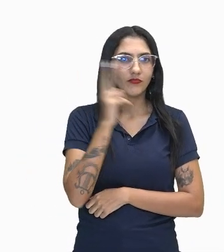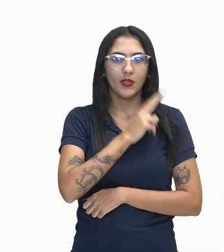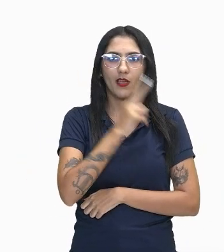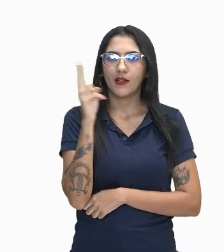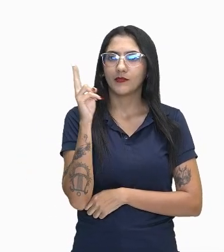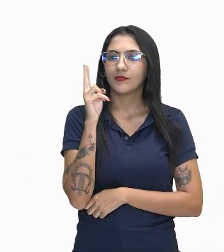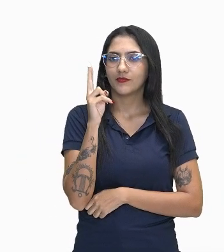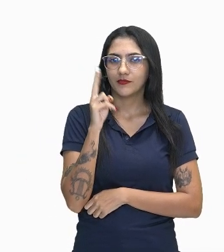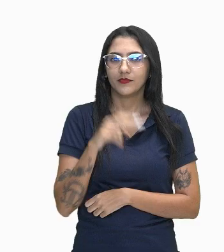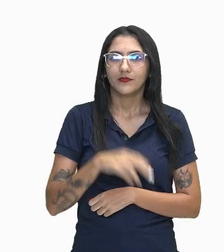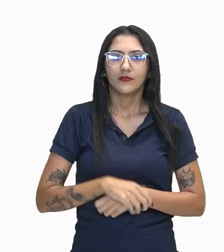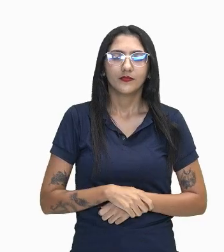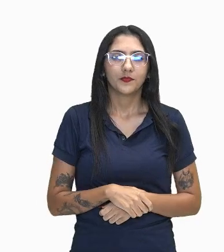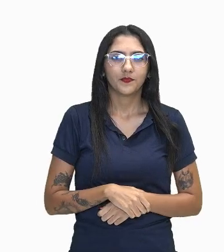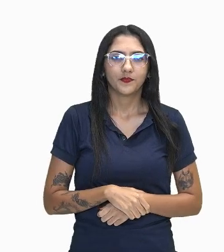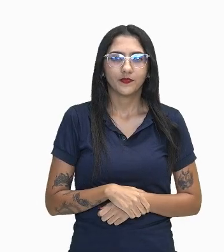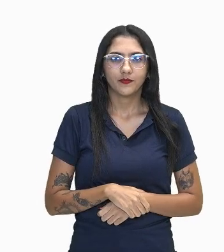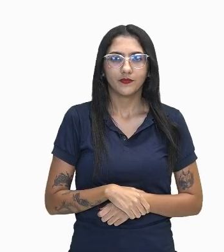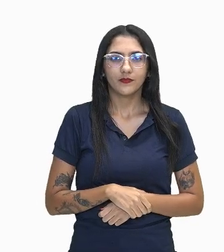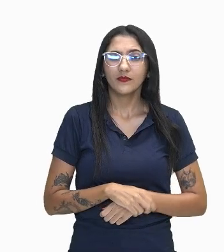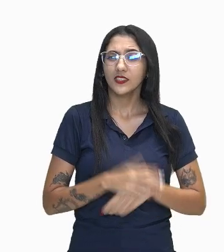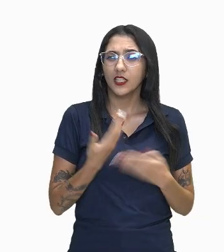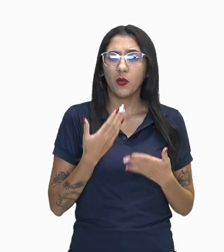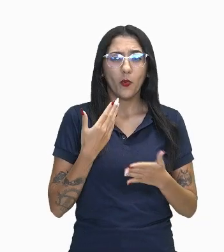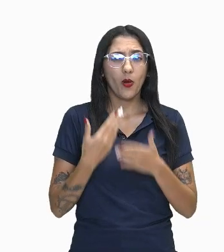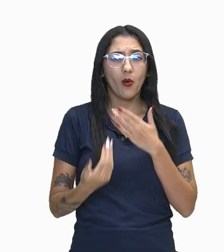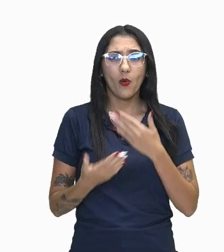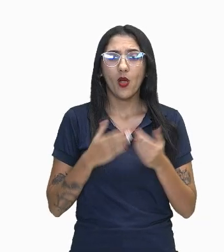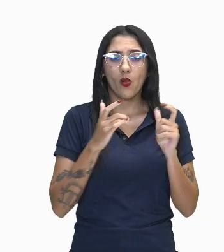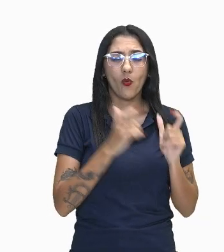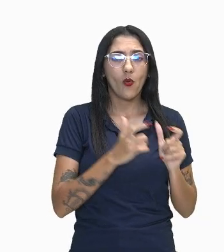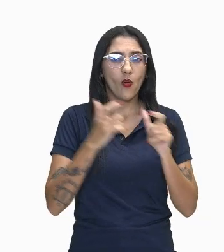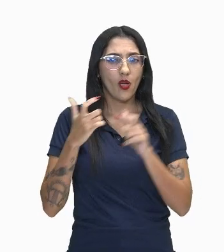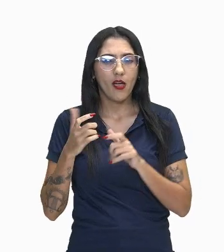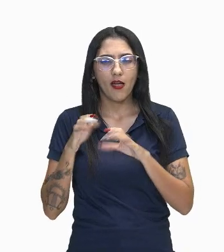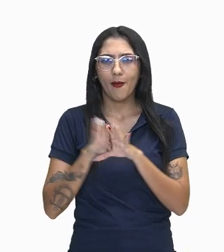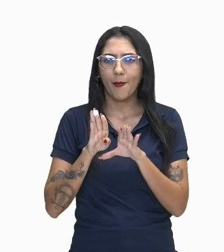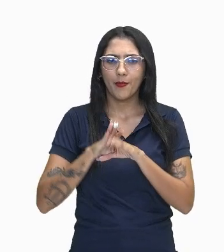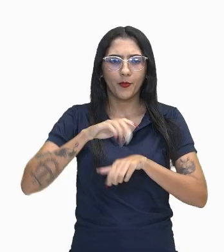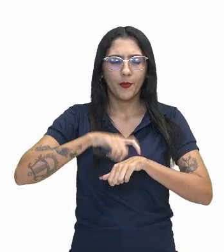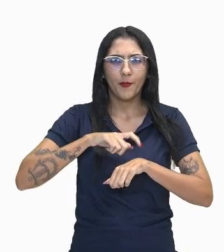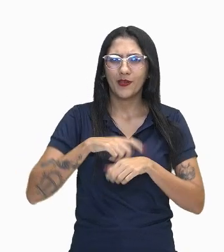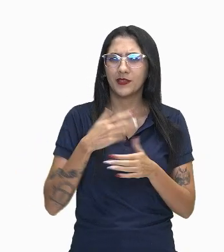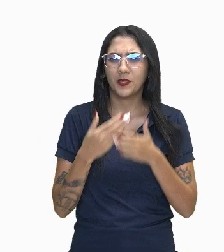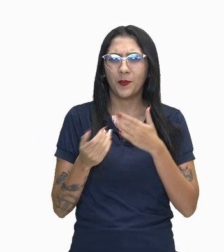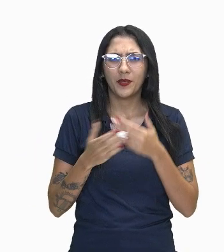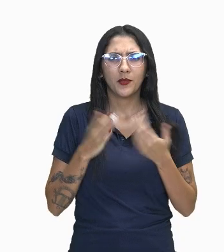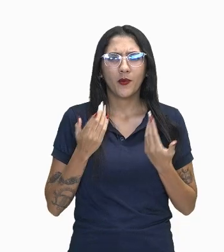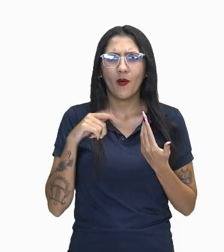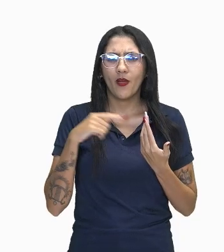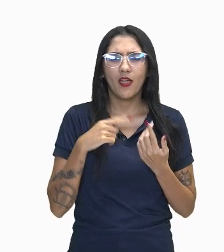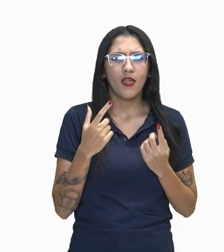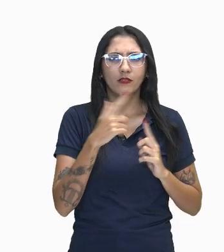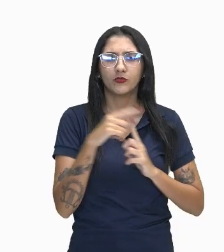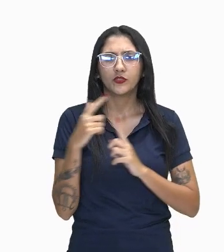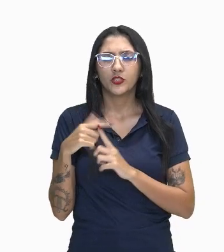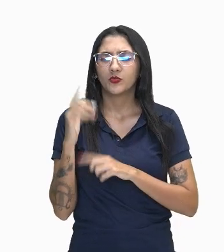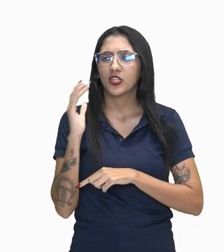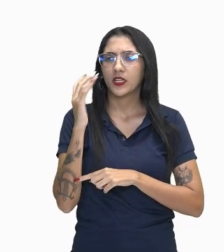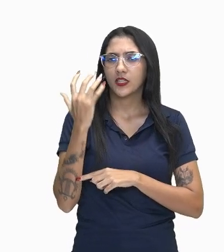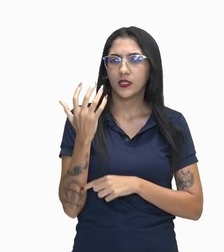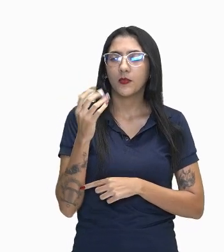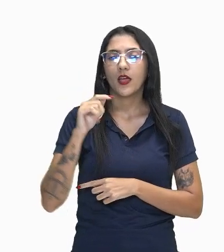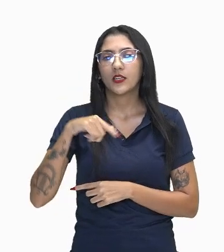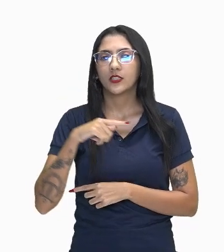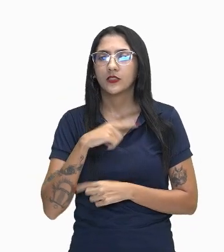comunicação, tá? E em qualquer lugar e momento ali, né? Dependendo das circunstâncias também climáticas, mas isso ajuda